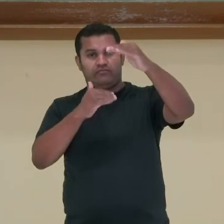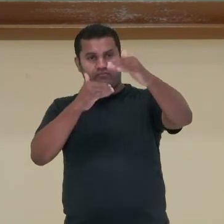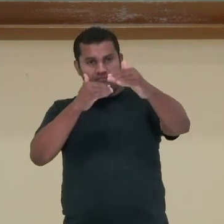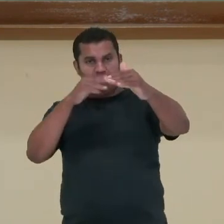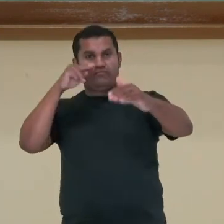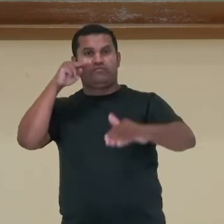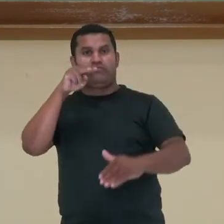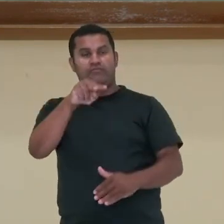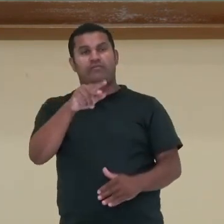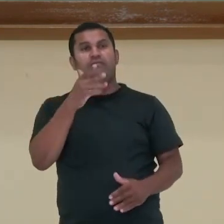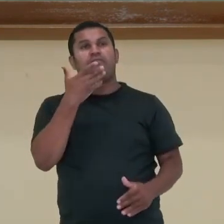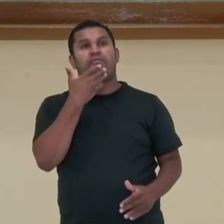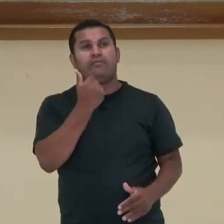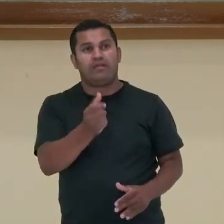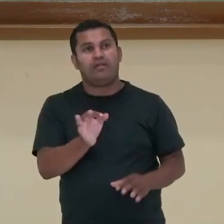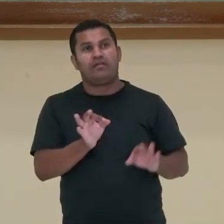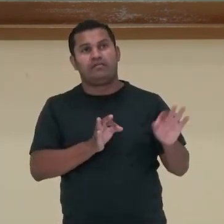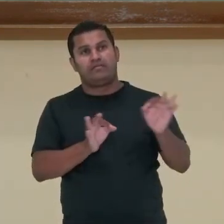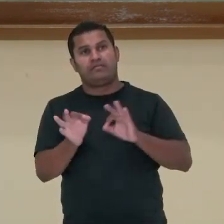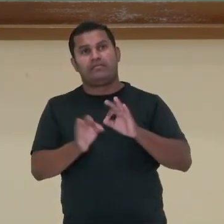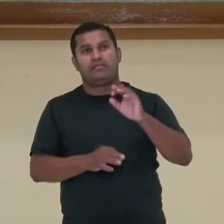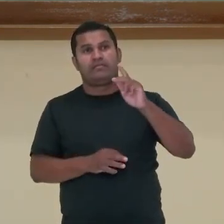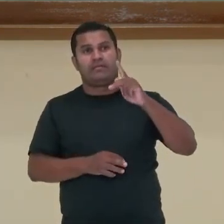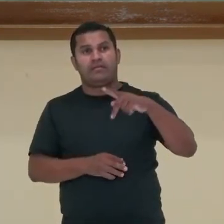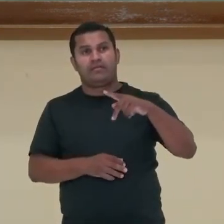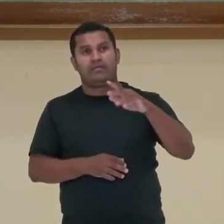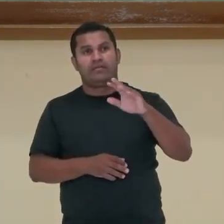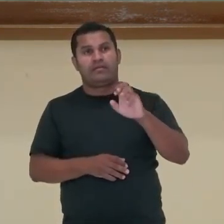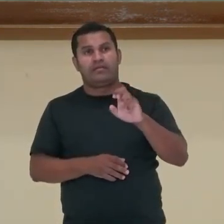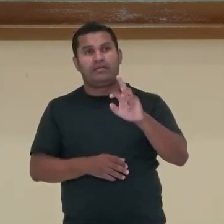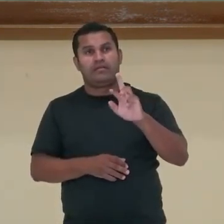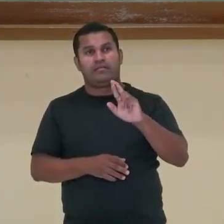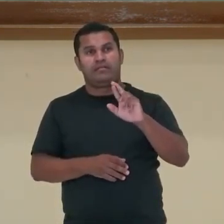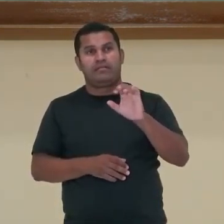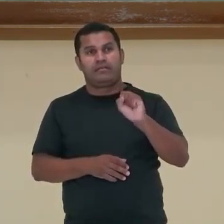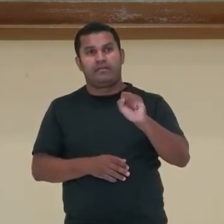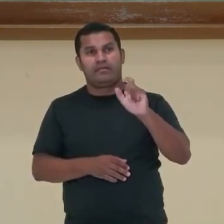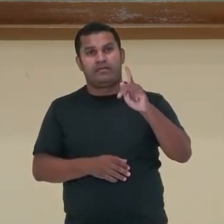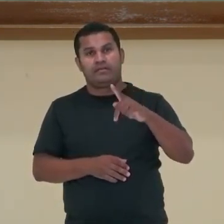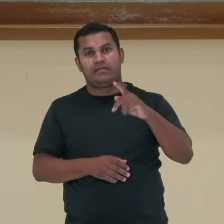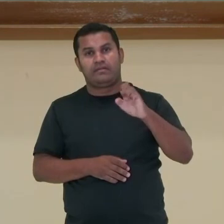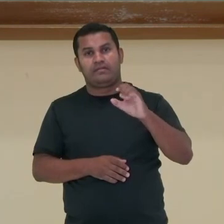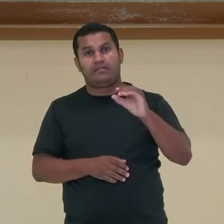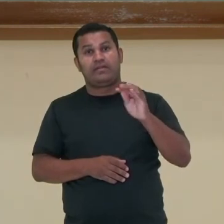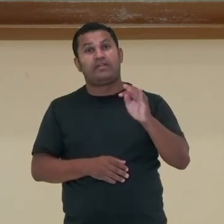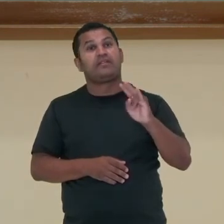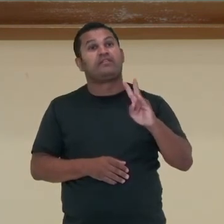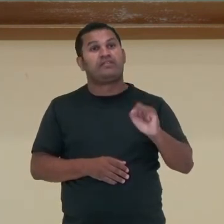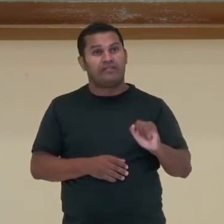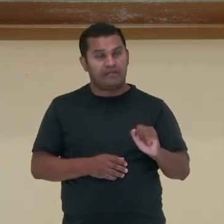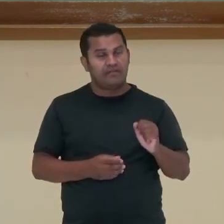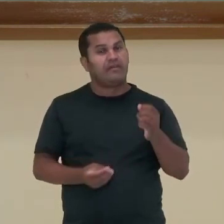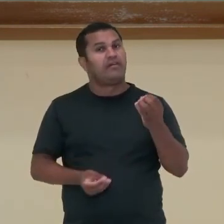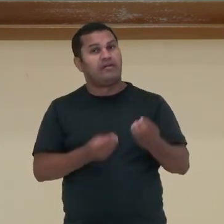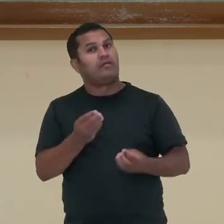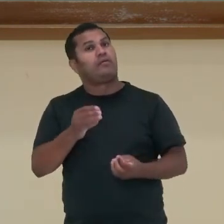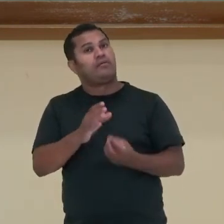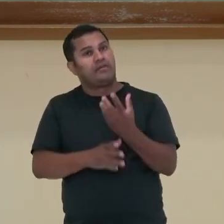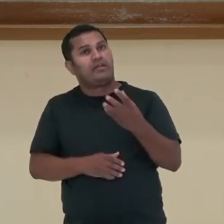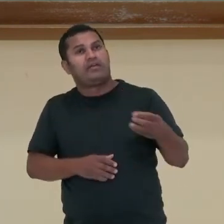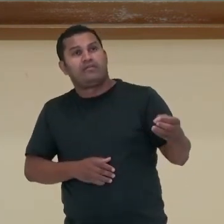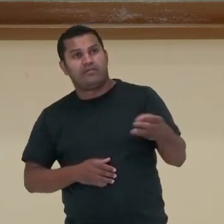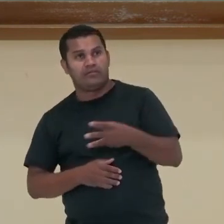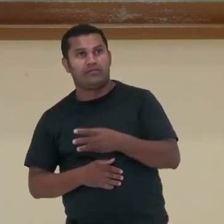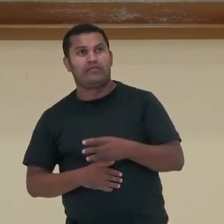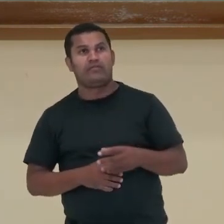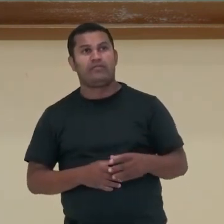está economizando. Vamos colocar desenho dessa forma, que é uma outra angulação. Ele pega isso e faz a perspectiva. O que é a perspectiva?